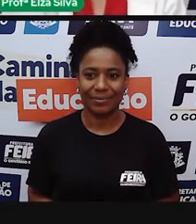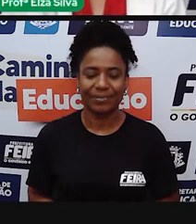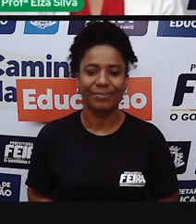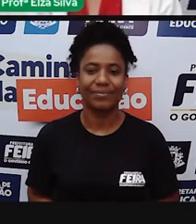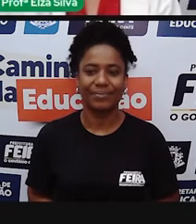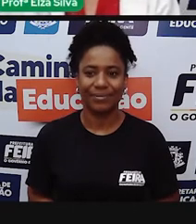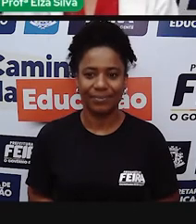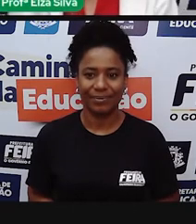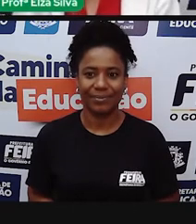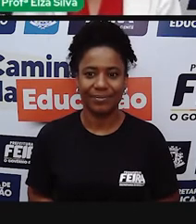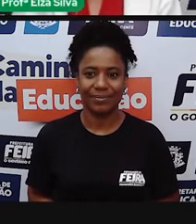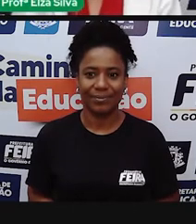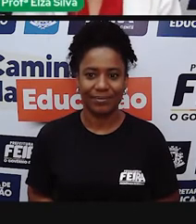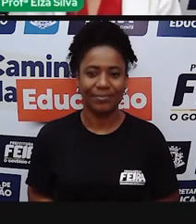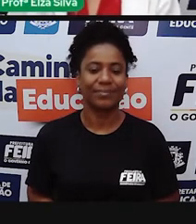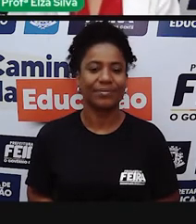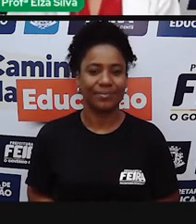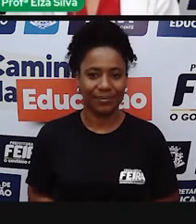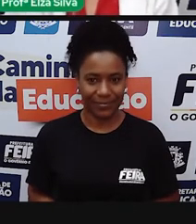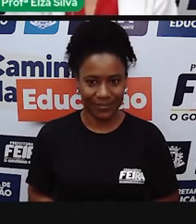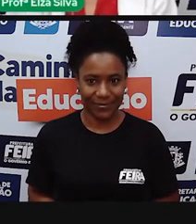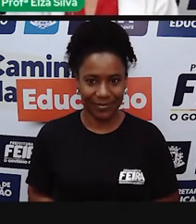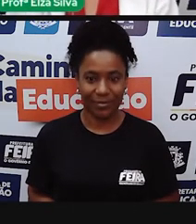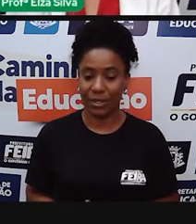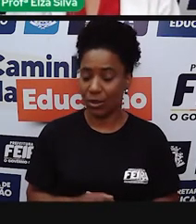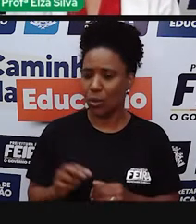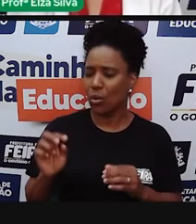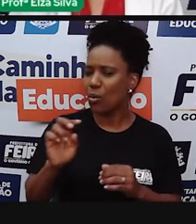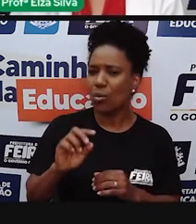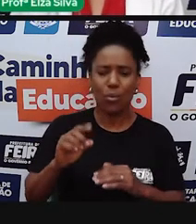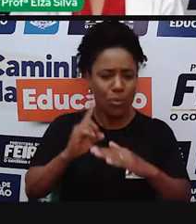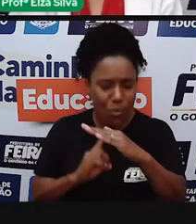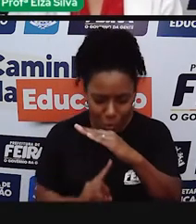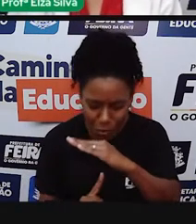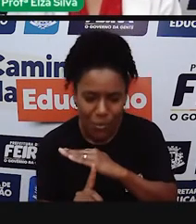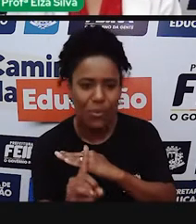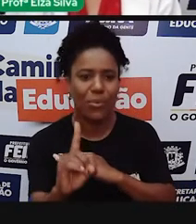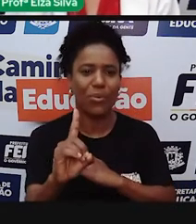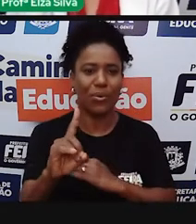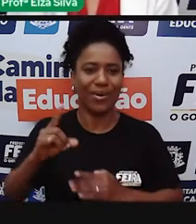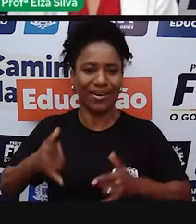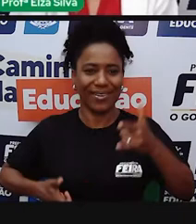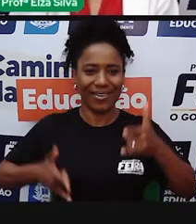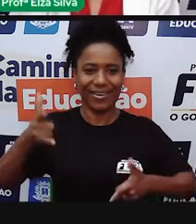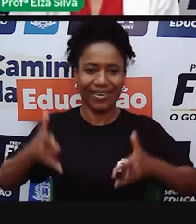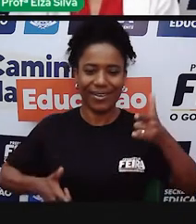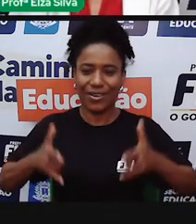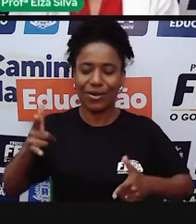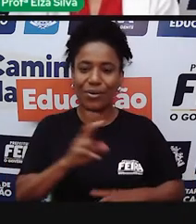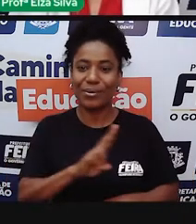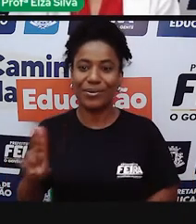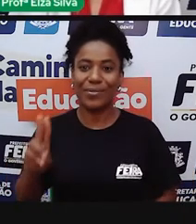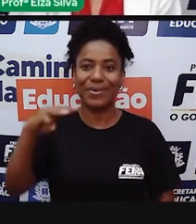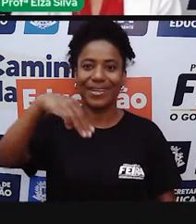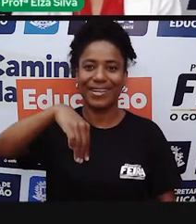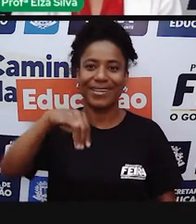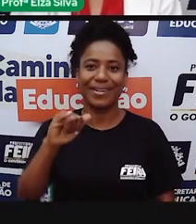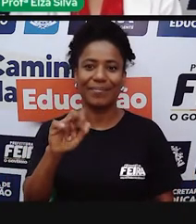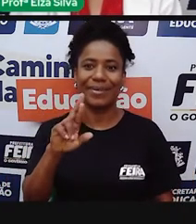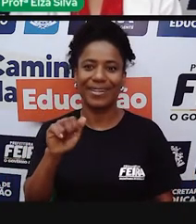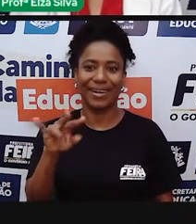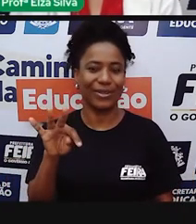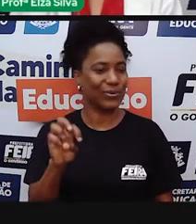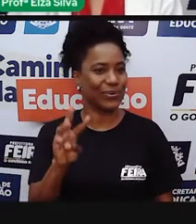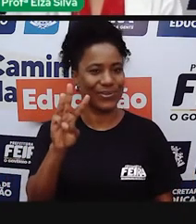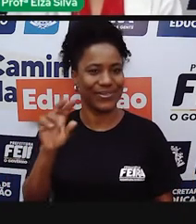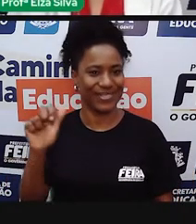Mireiroan. Mireiroan foi o nome dado ao mascote das Olimpíadas.